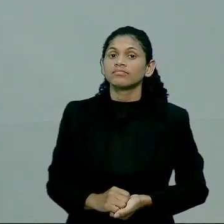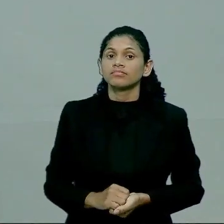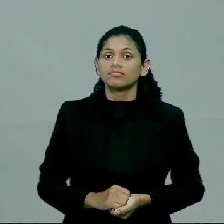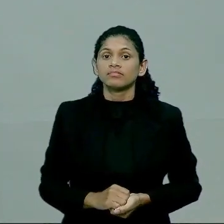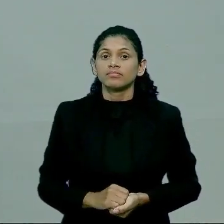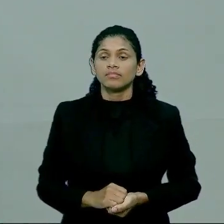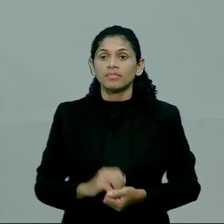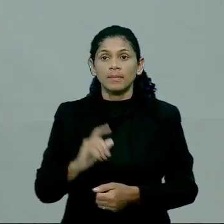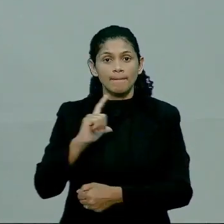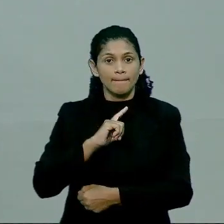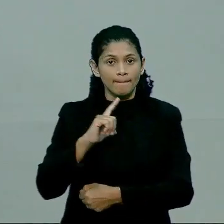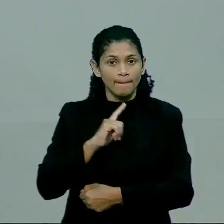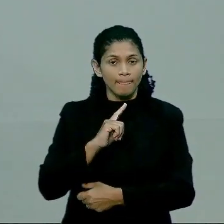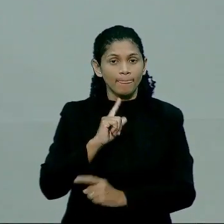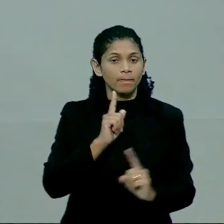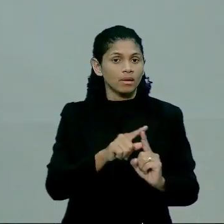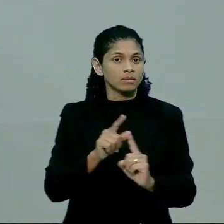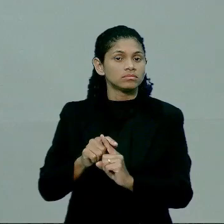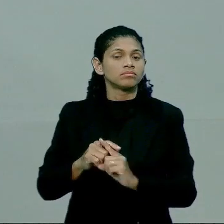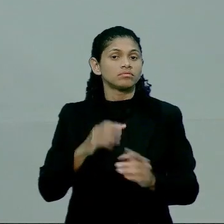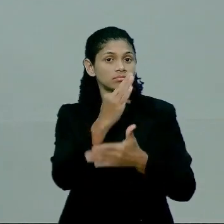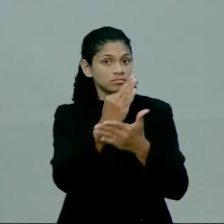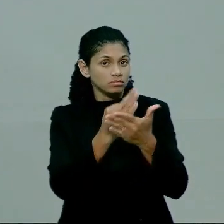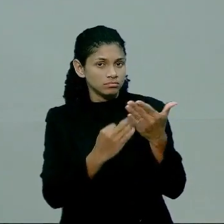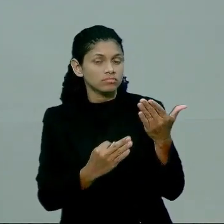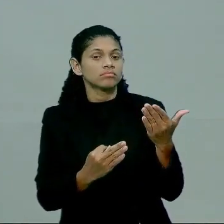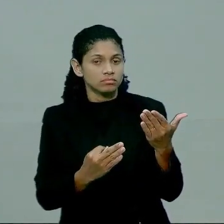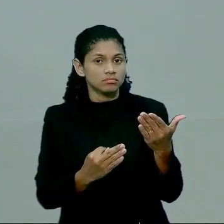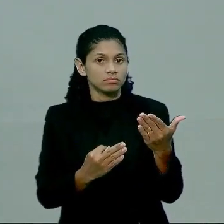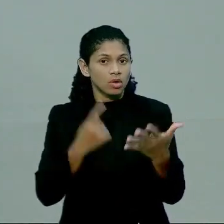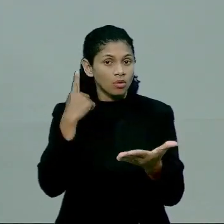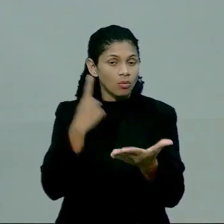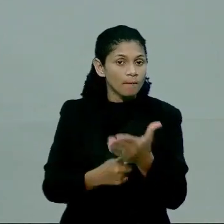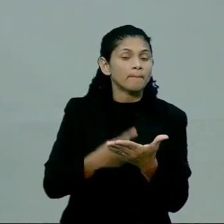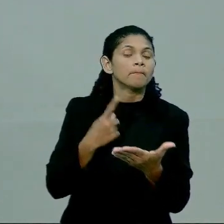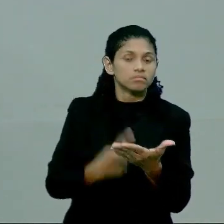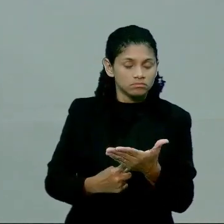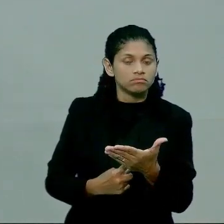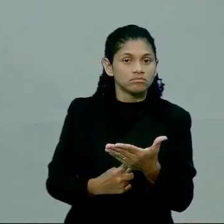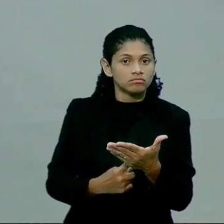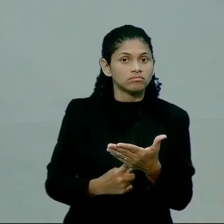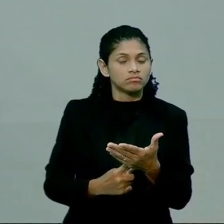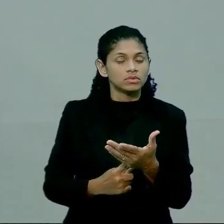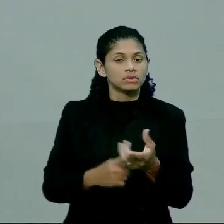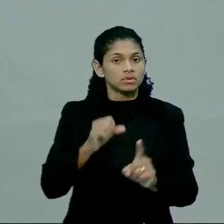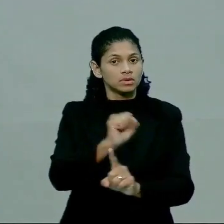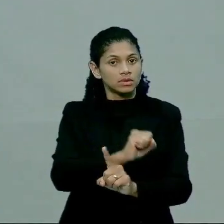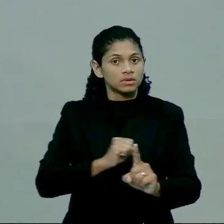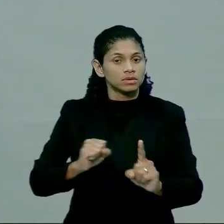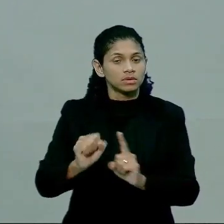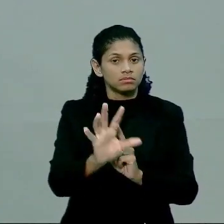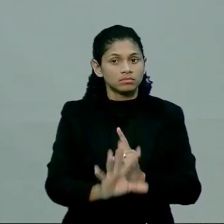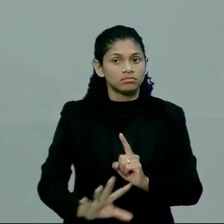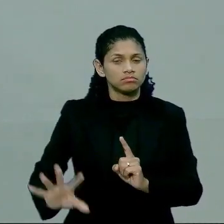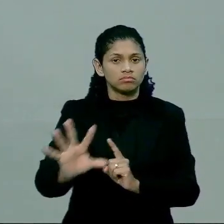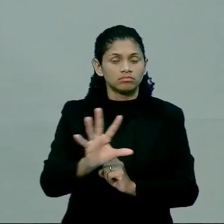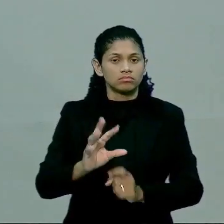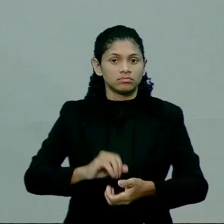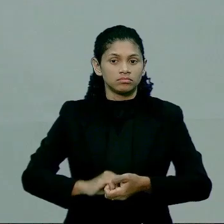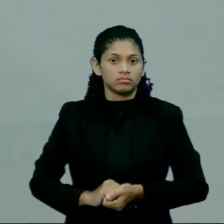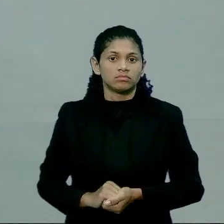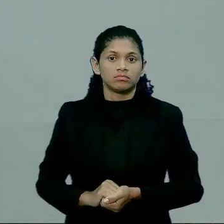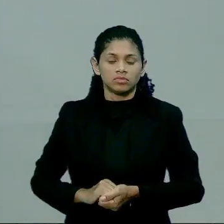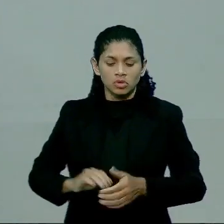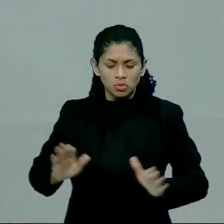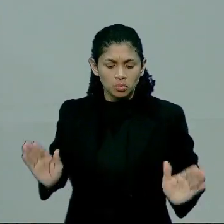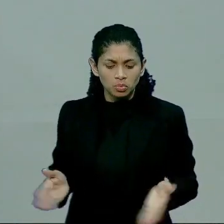nós temos um tipo textual cumprindo uma função social seja ela de formar de sensibilizar de pessoa de leitor está